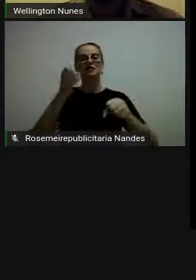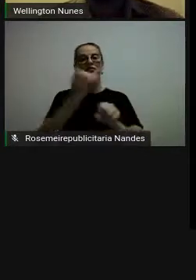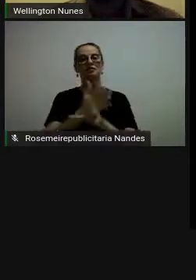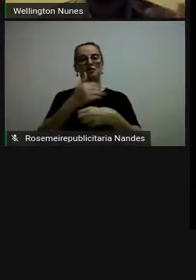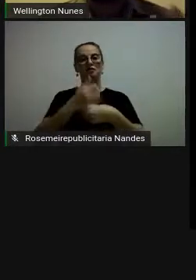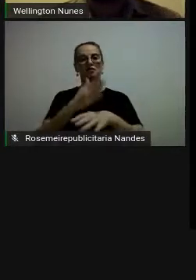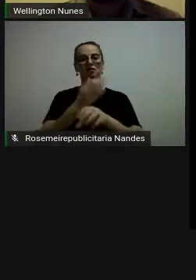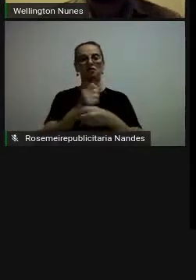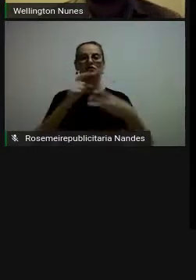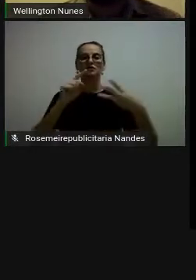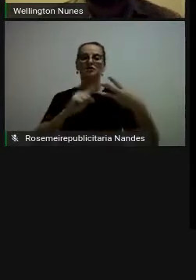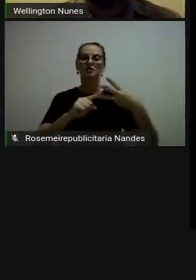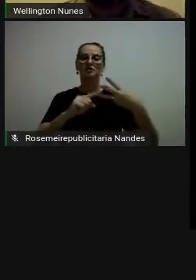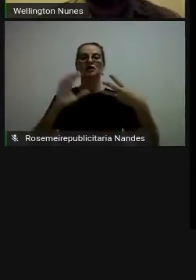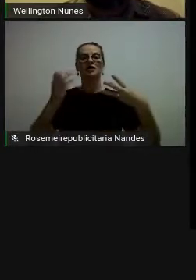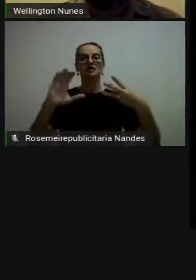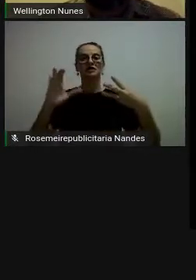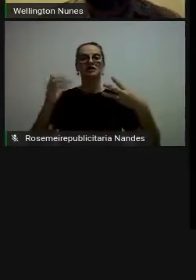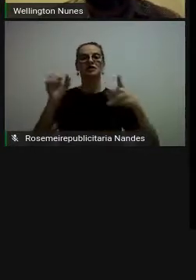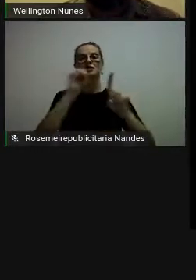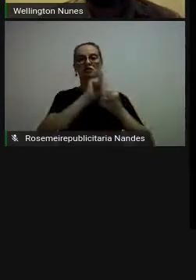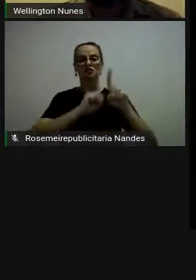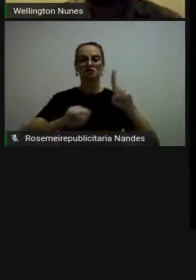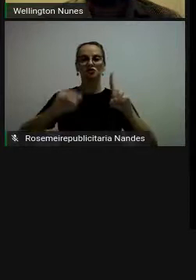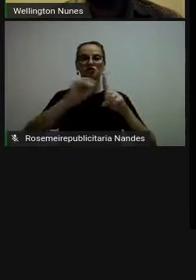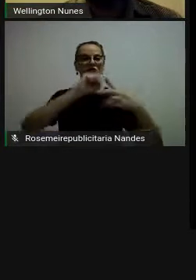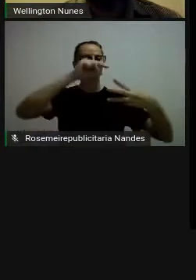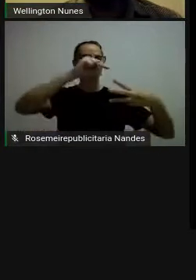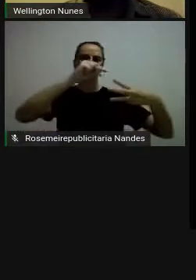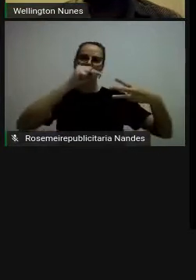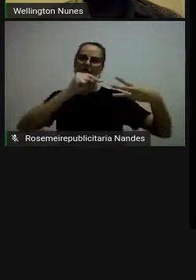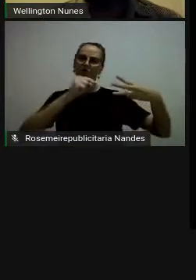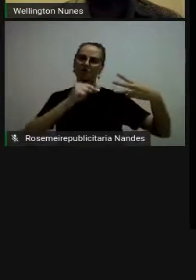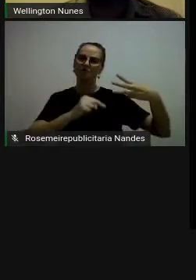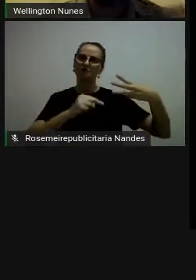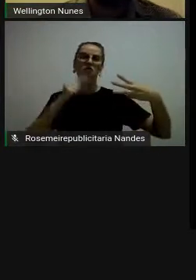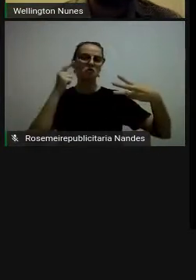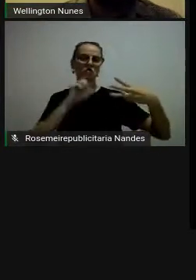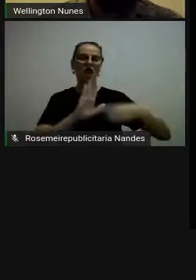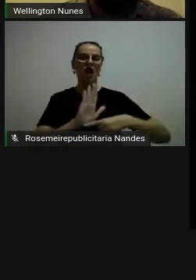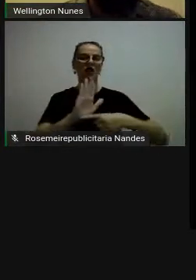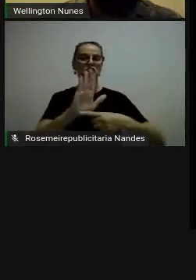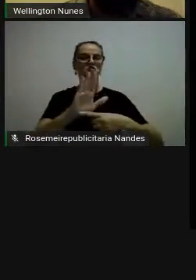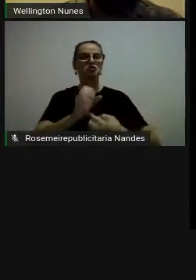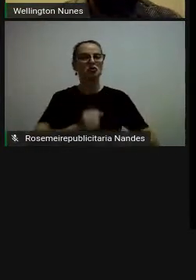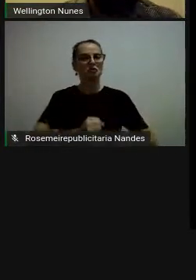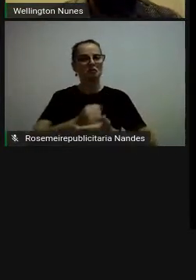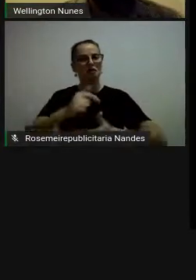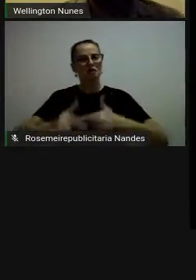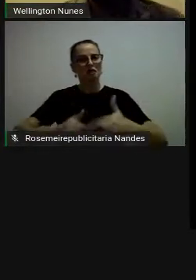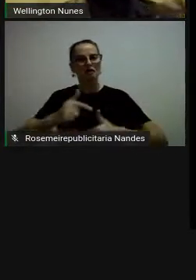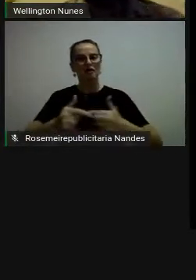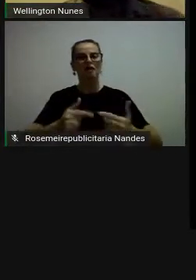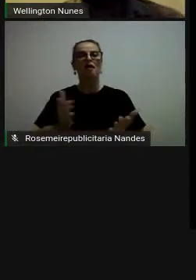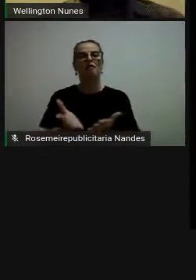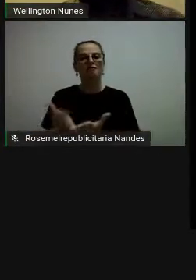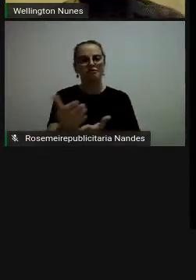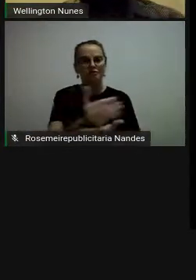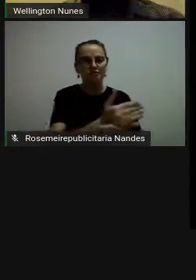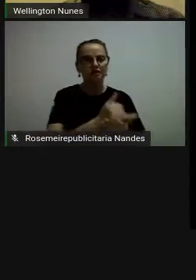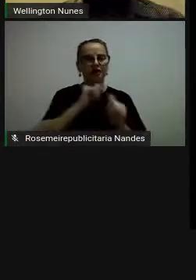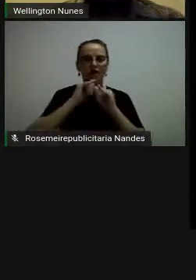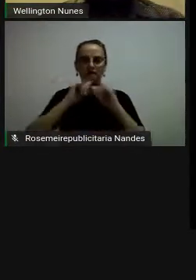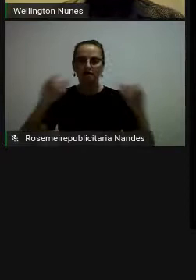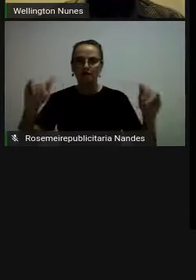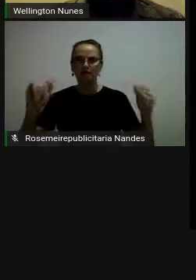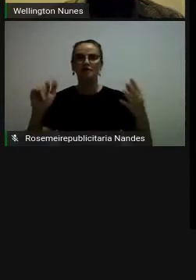temos um conjunto de ferramentas que possibilitam, então, trabalhar com esses dados espacializados. Temos a